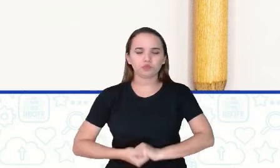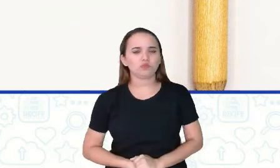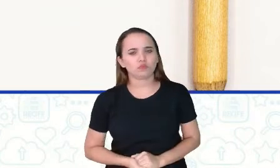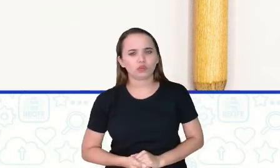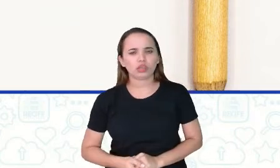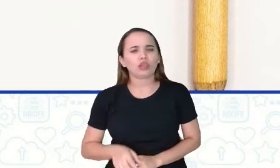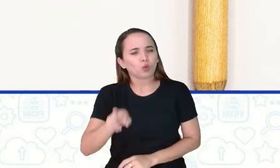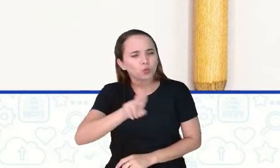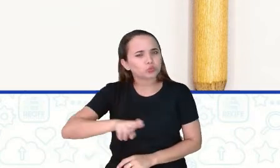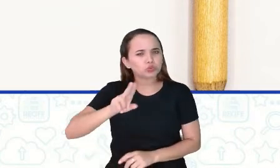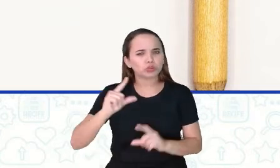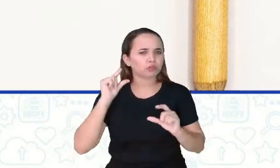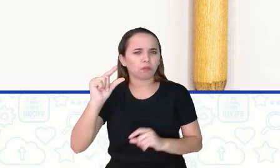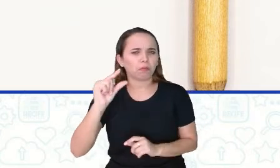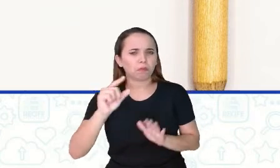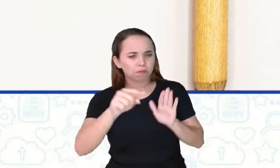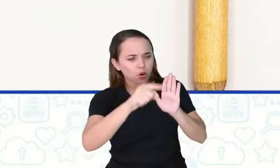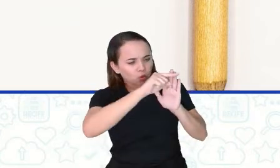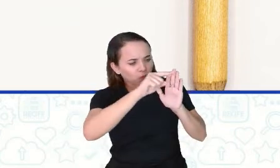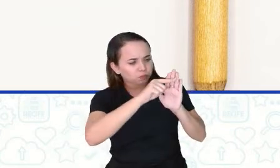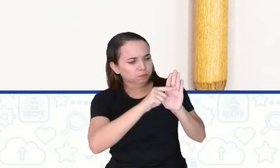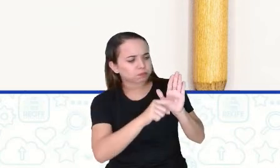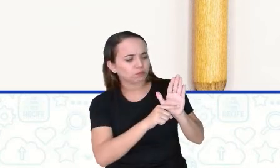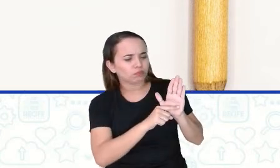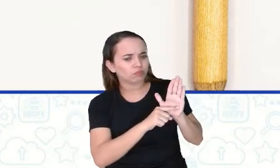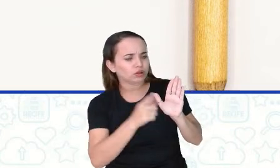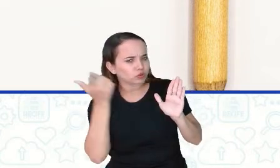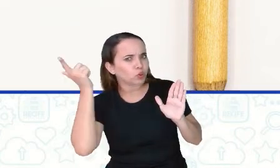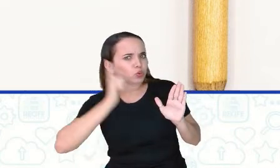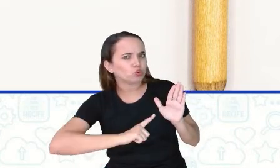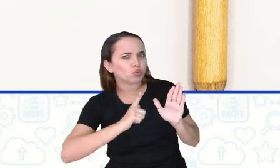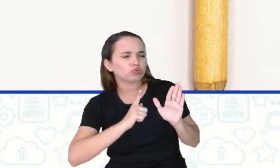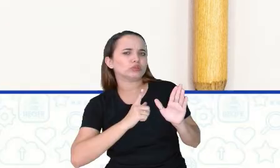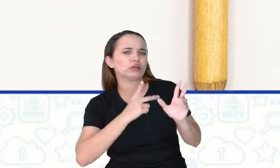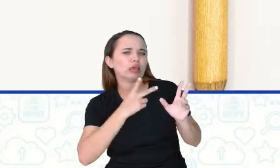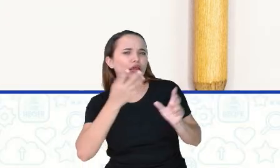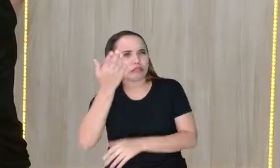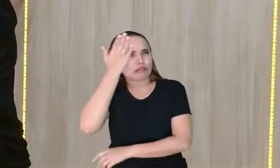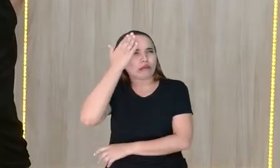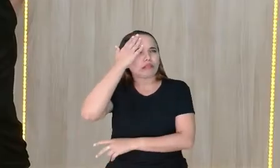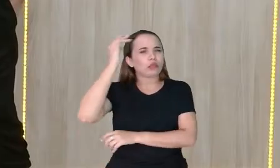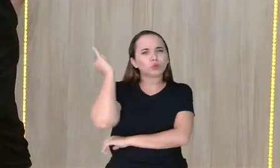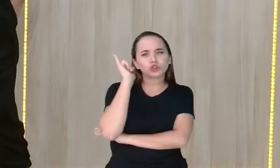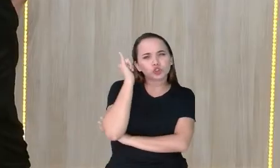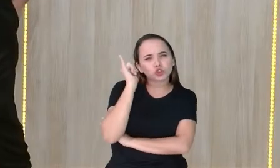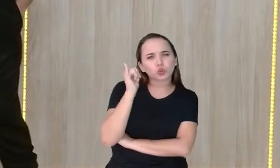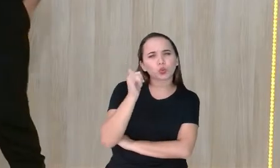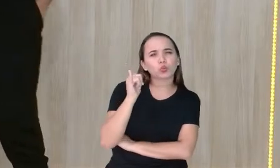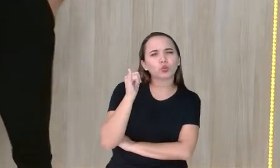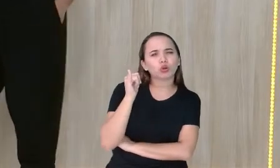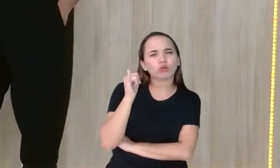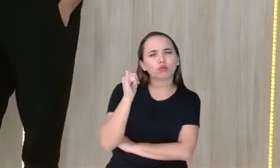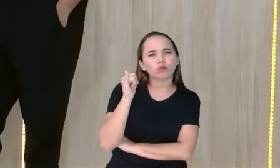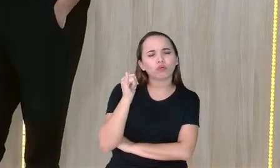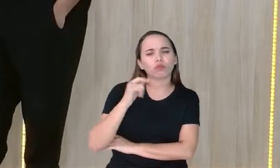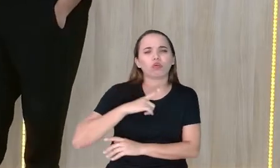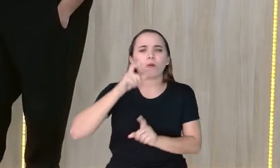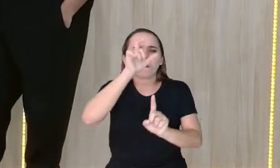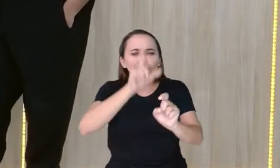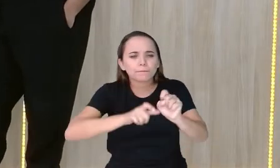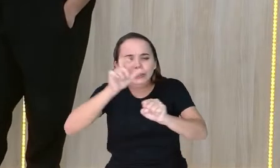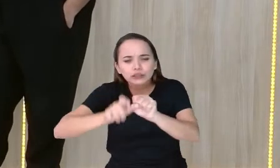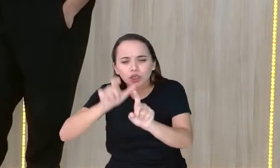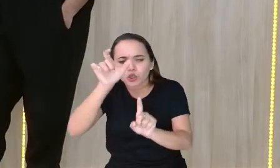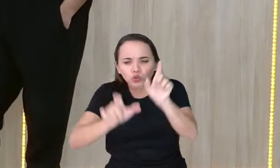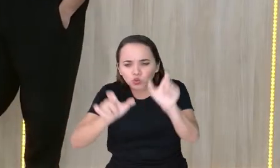espaço, desvendar uma história, personagens, uma ação? Será que aqui, nesse texto,